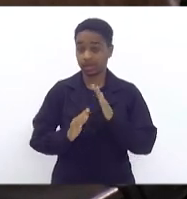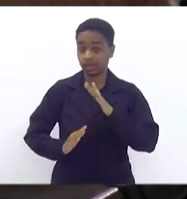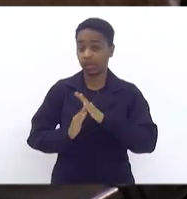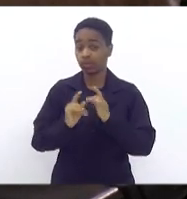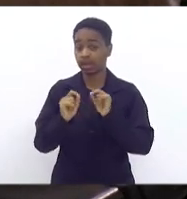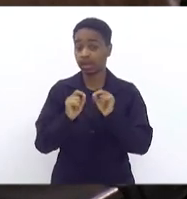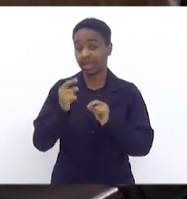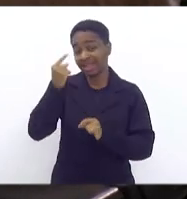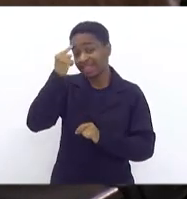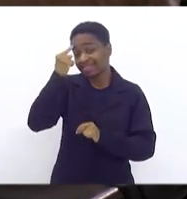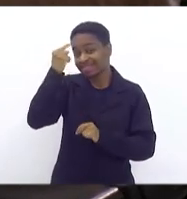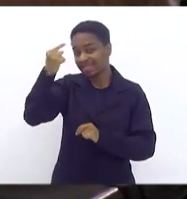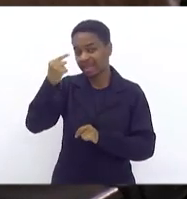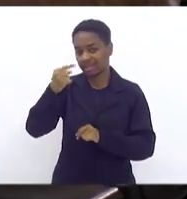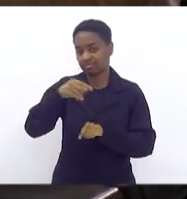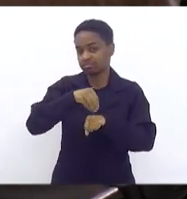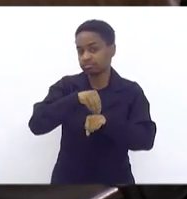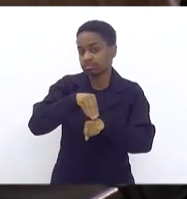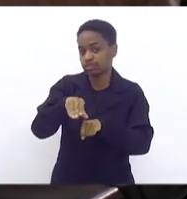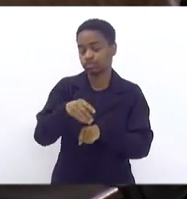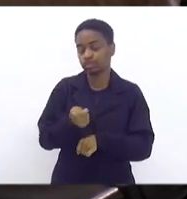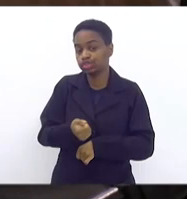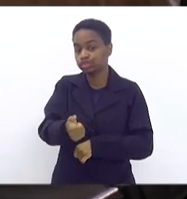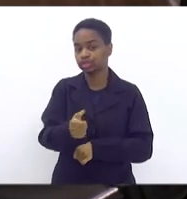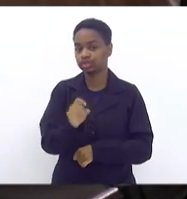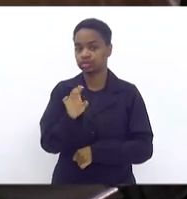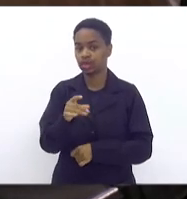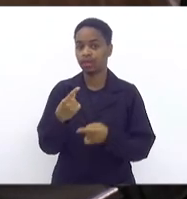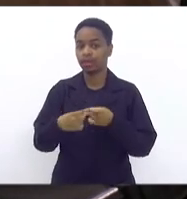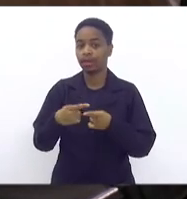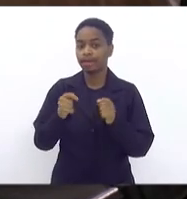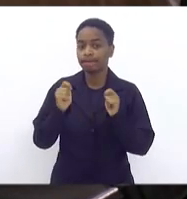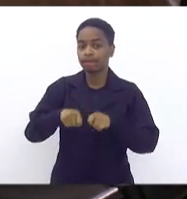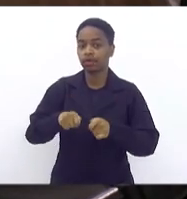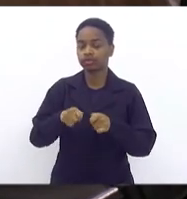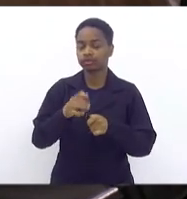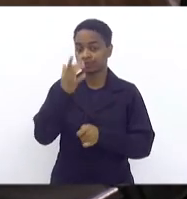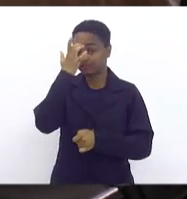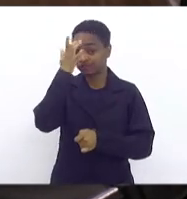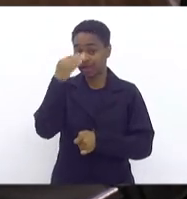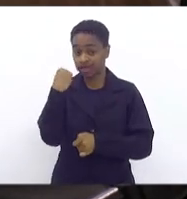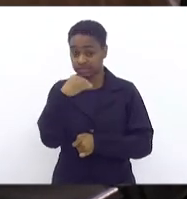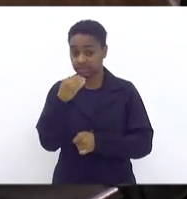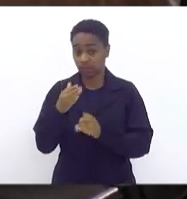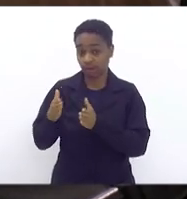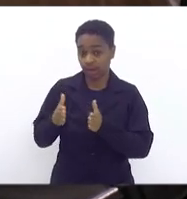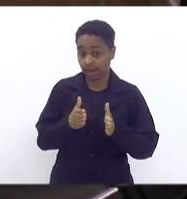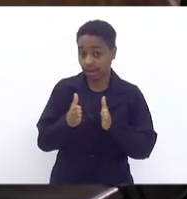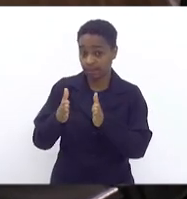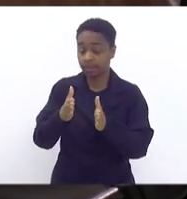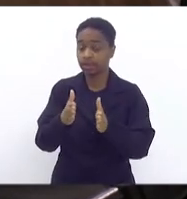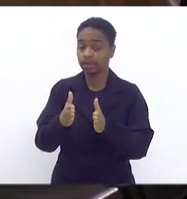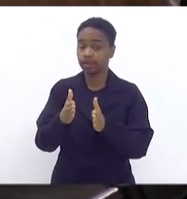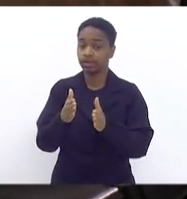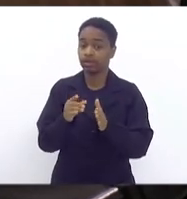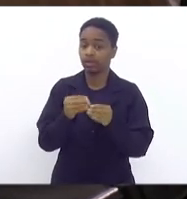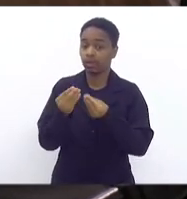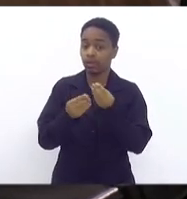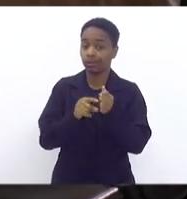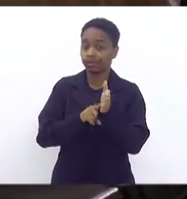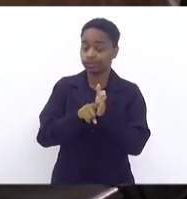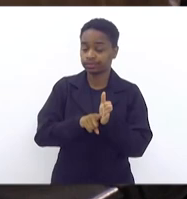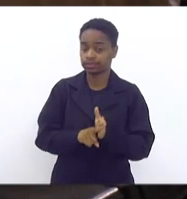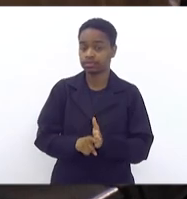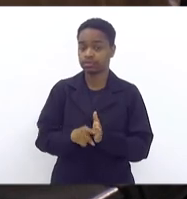hipótese investigativa né ela pode facilar ar de algum modo o caminho investigativo a ser adotado pela